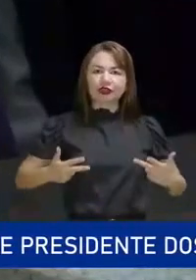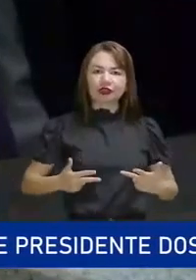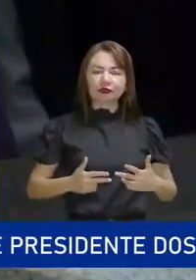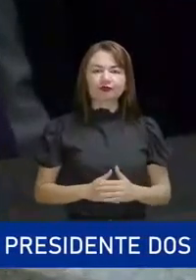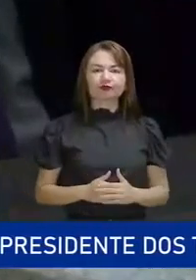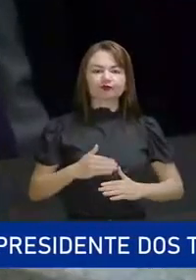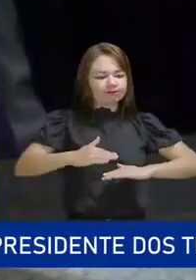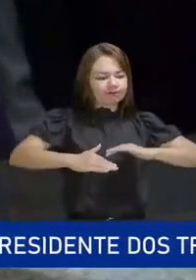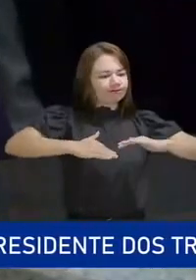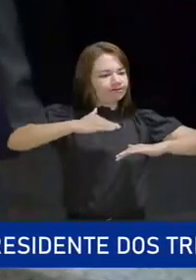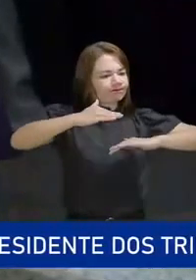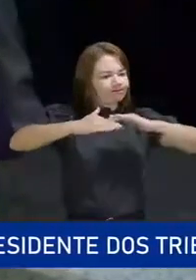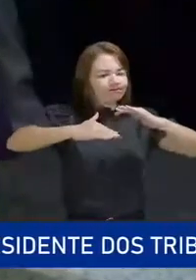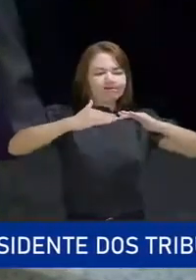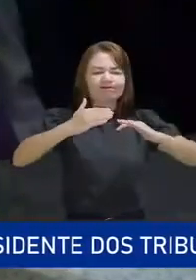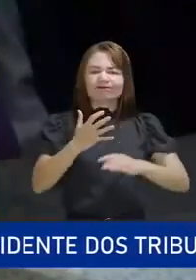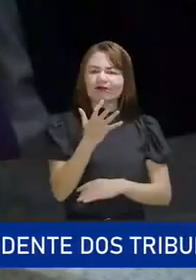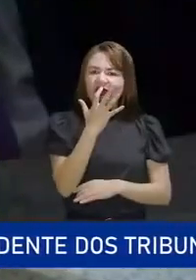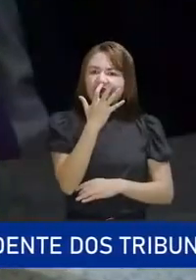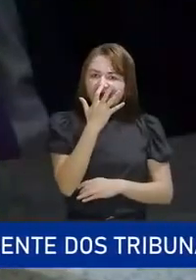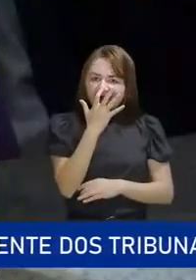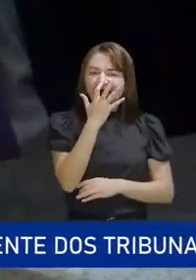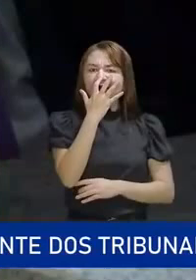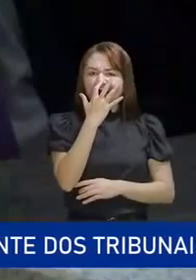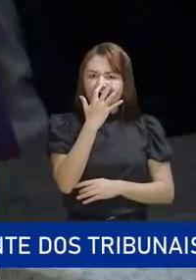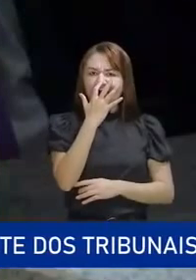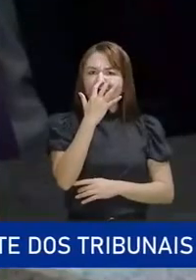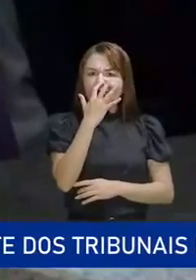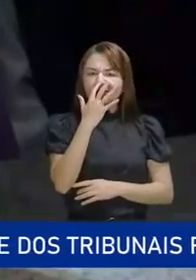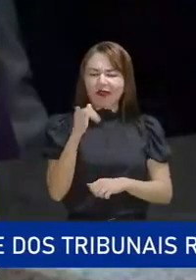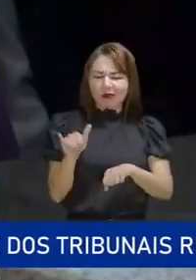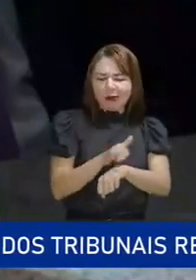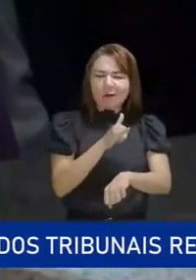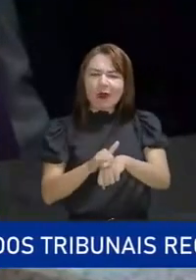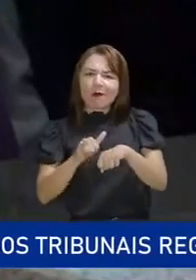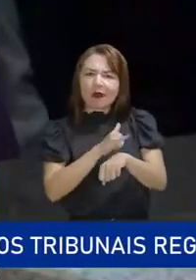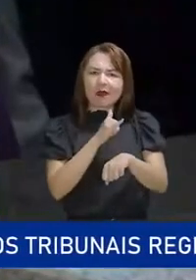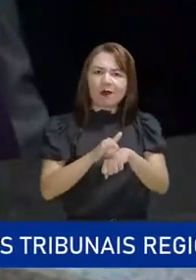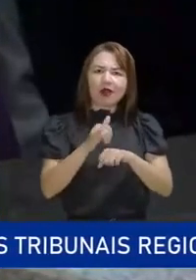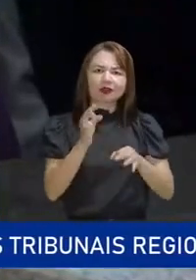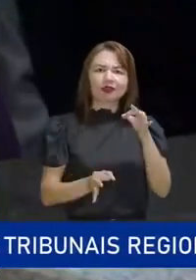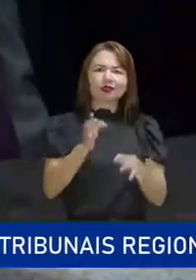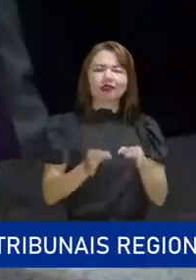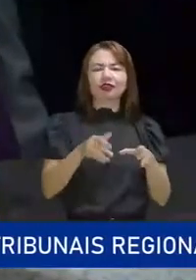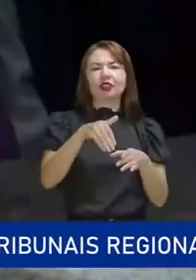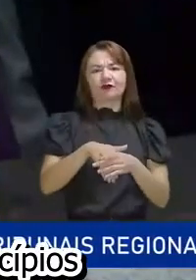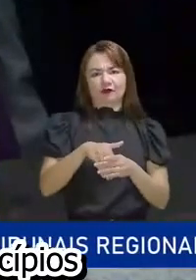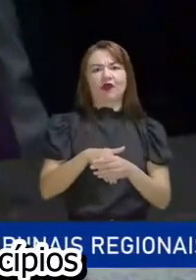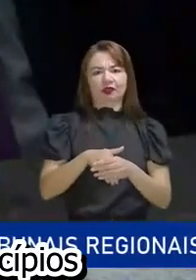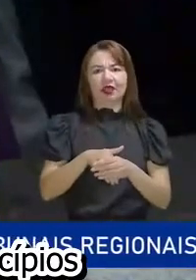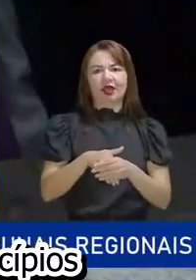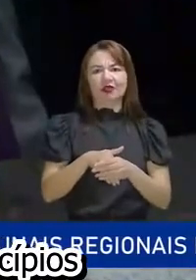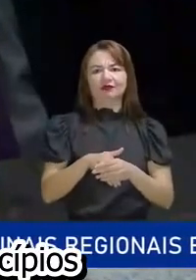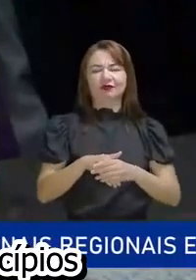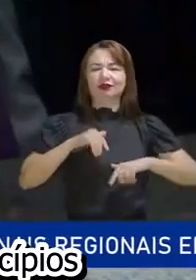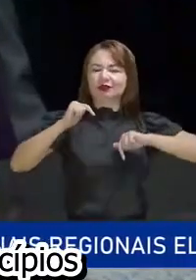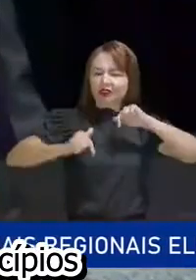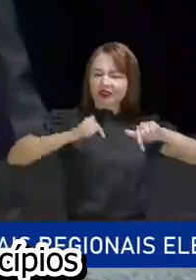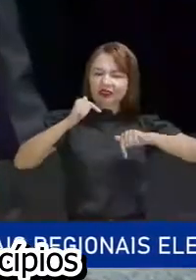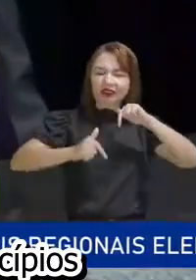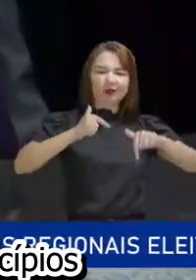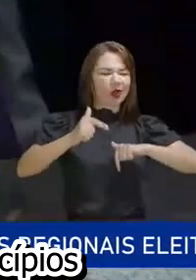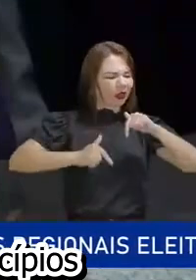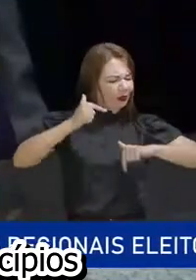cada dia mais expressivo, presente e estratégico para a justiça eleitoral. Precisamos trabalhar de